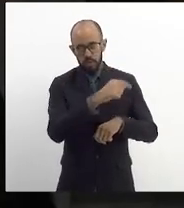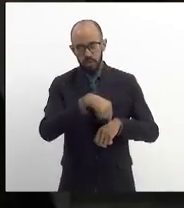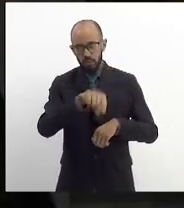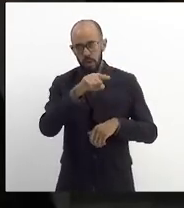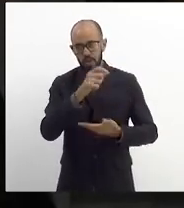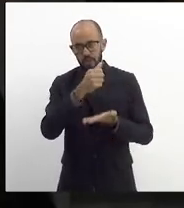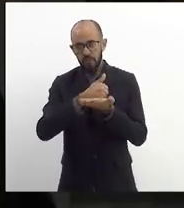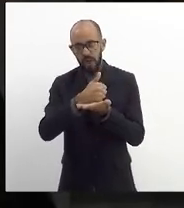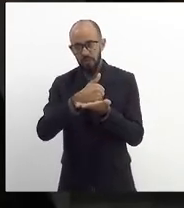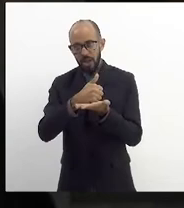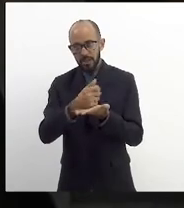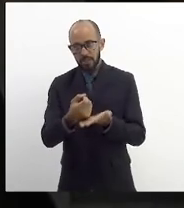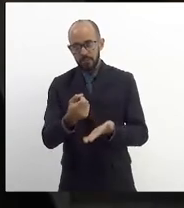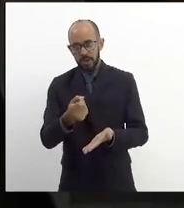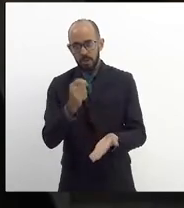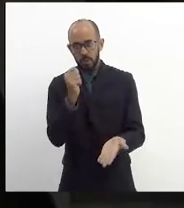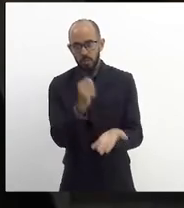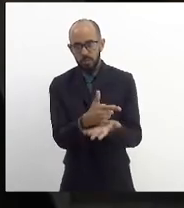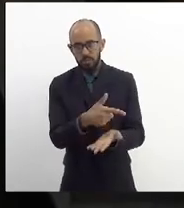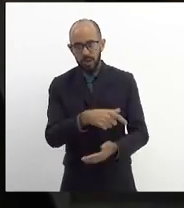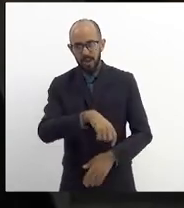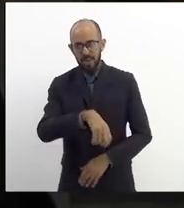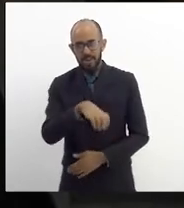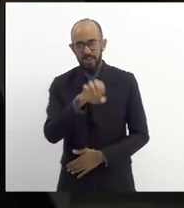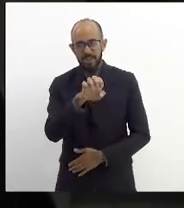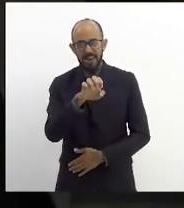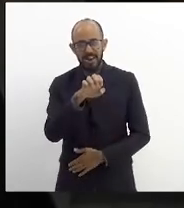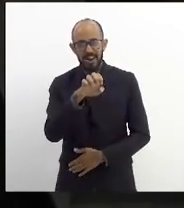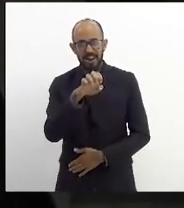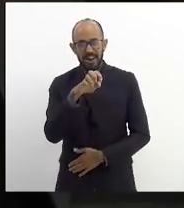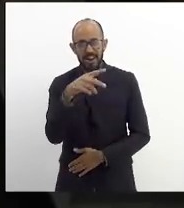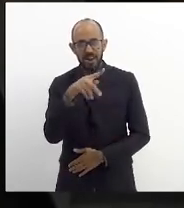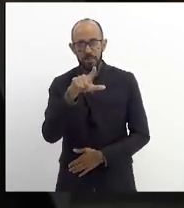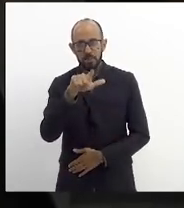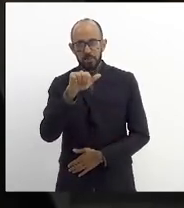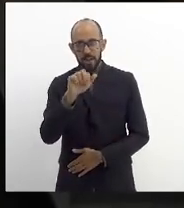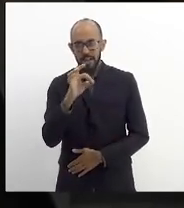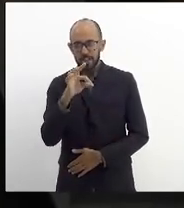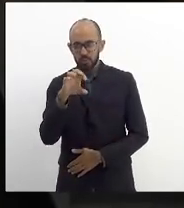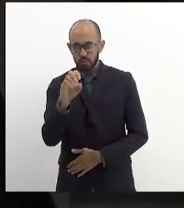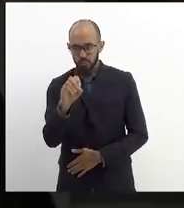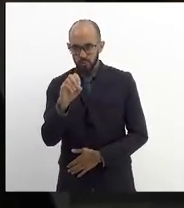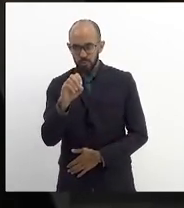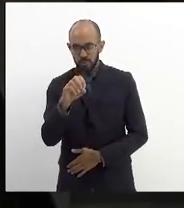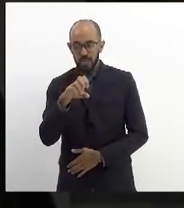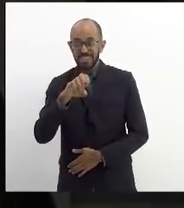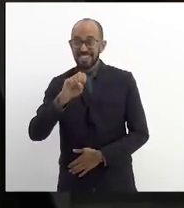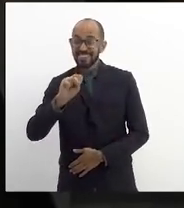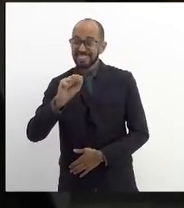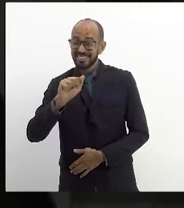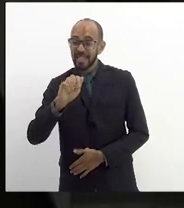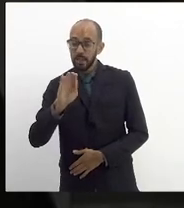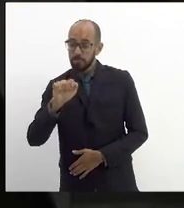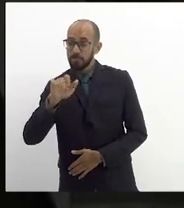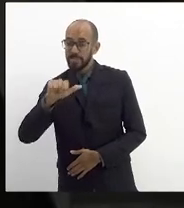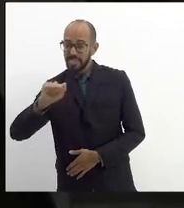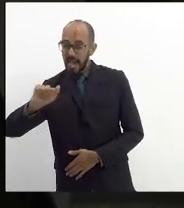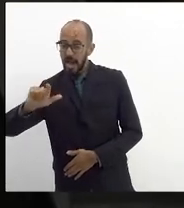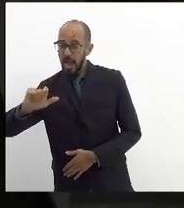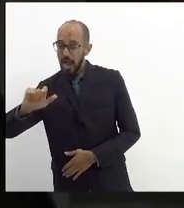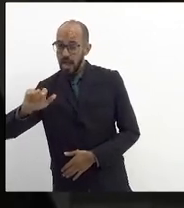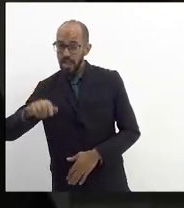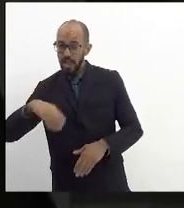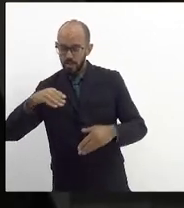farmácia comprar um emplastro Sabiá tocou lá no peito faz parte da nossa tradição mas